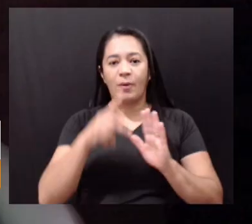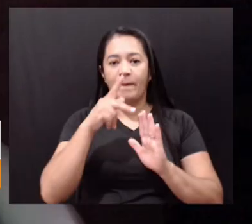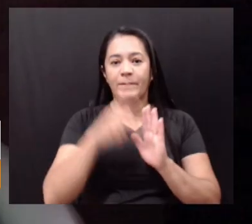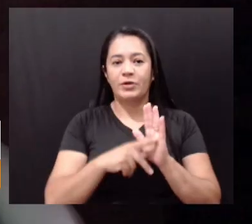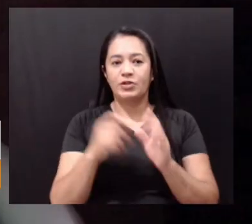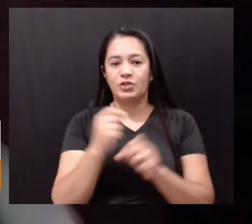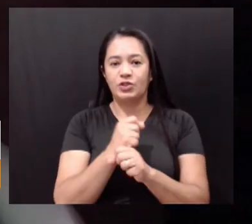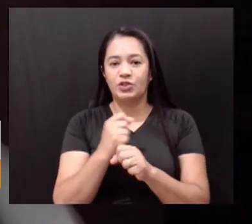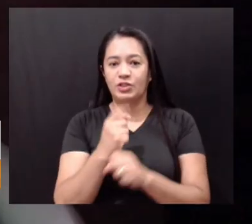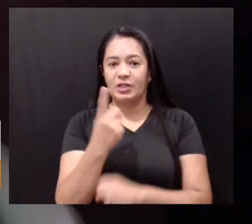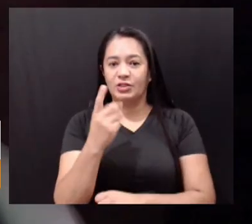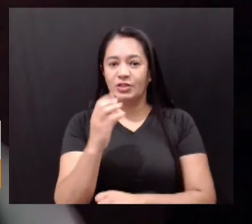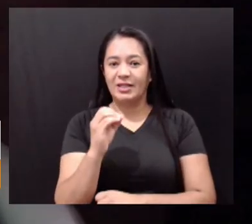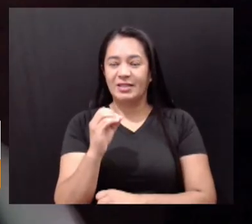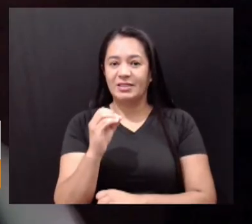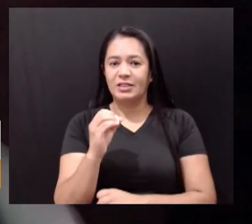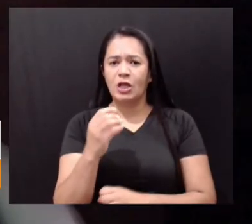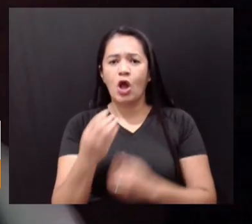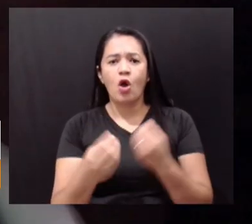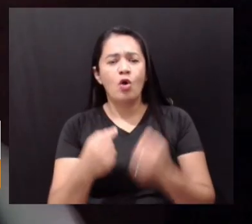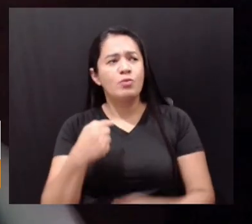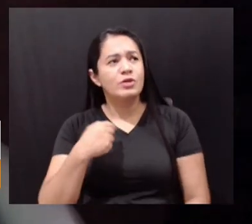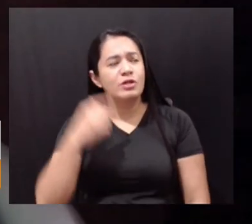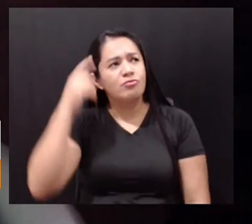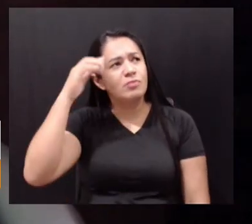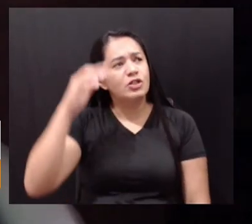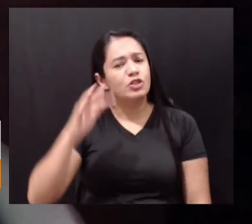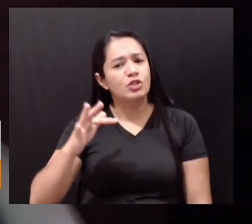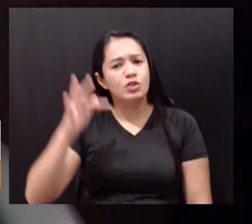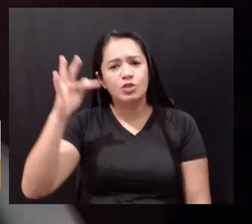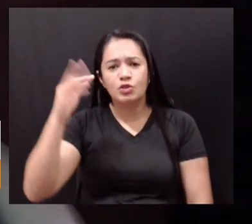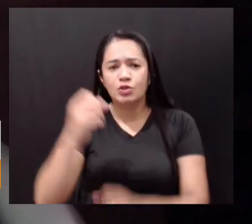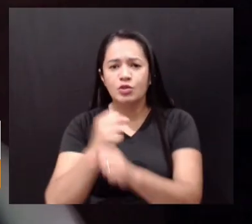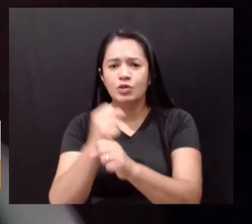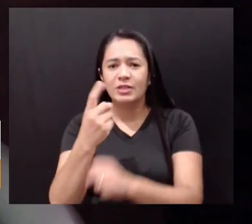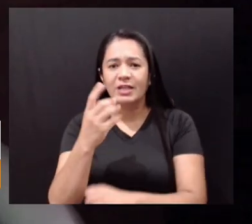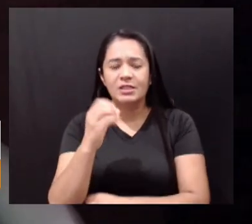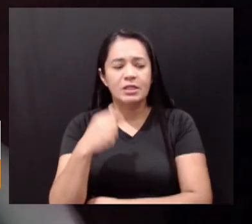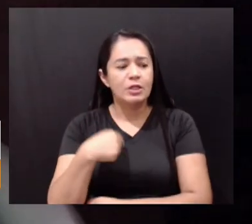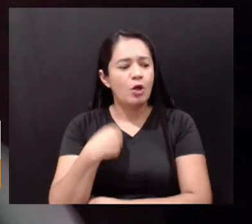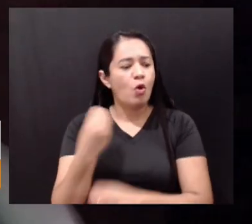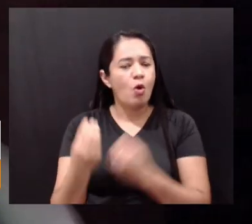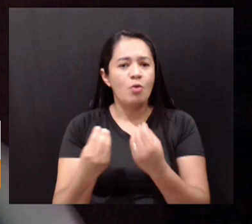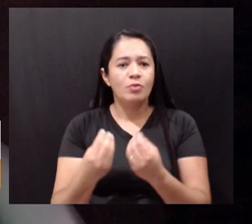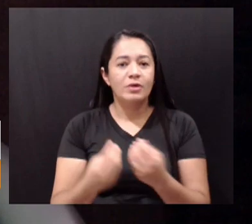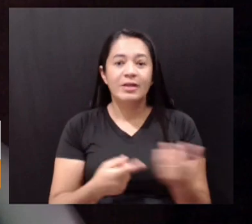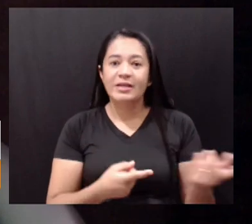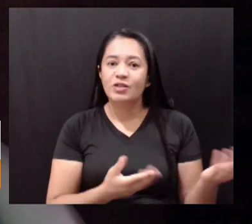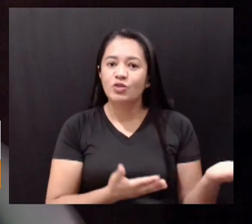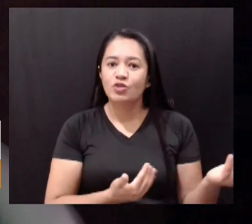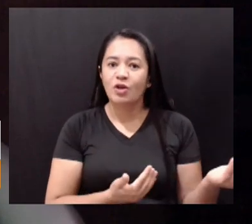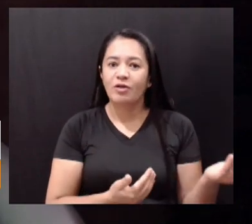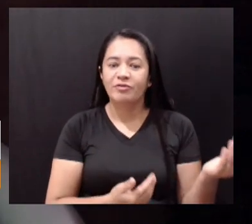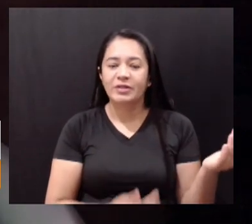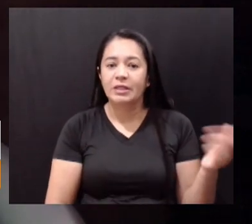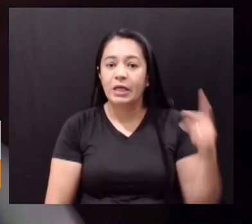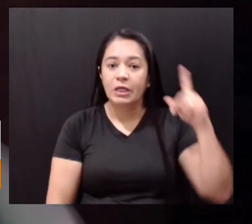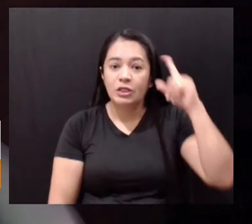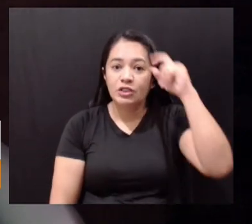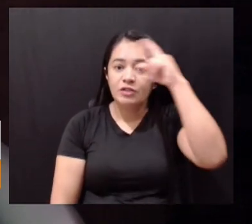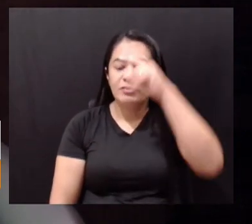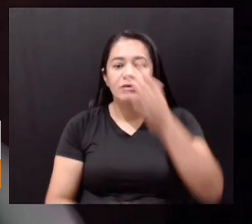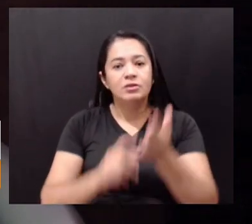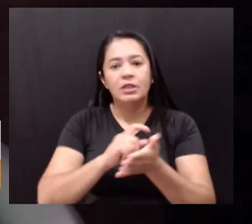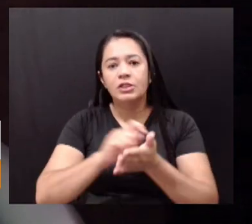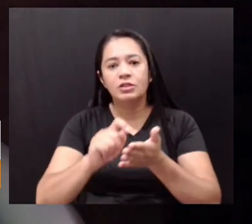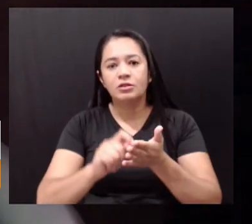estar daqui 10 anos. E ficou nítido que os jovens, eles possuíam muita dificuldade de poder escrever onde eles gostariam de estar daqui 10